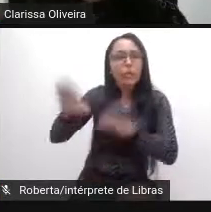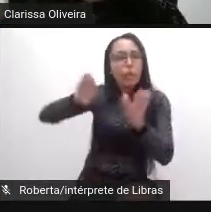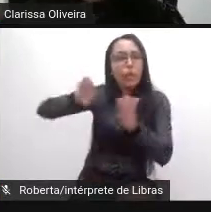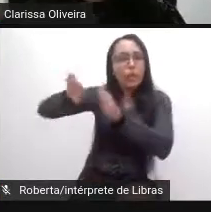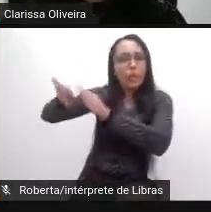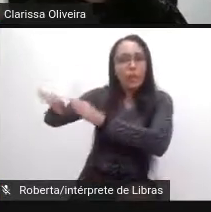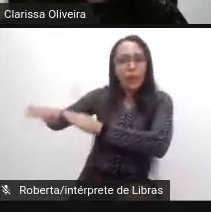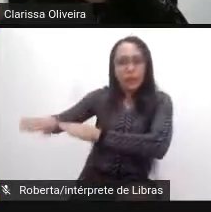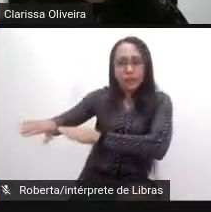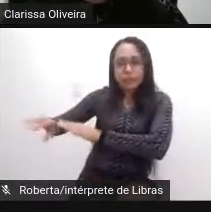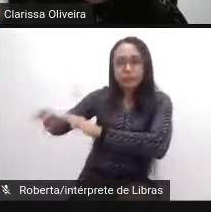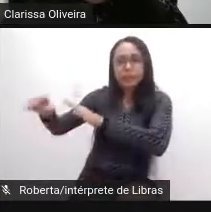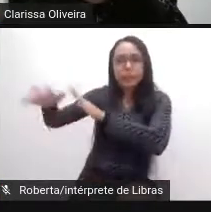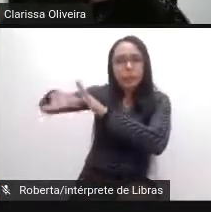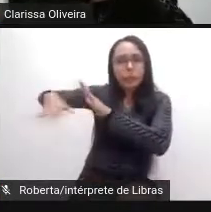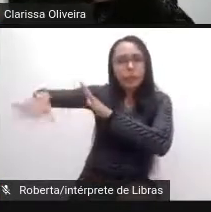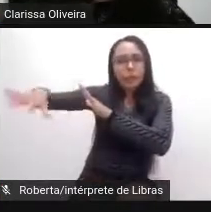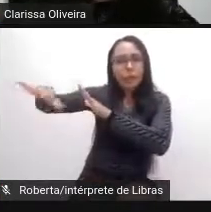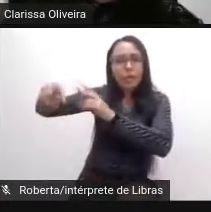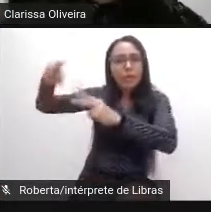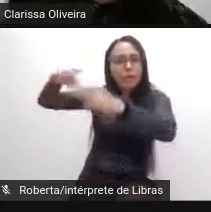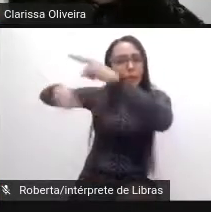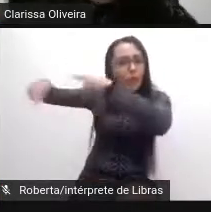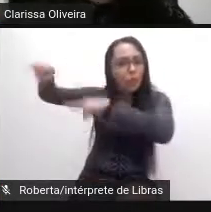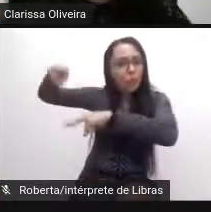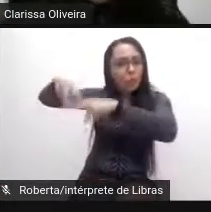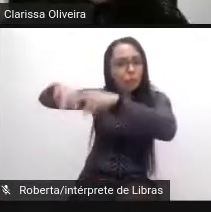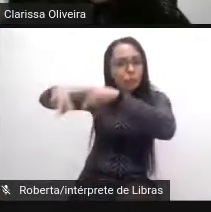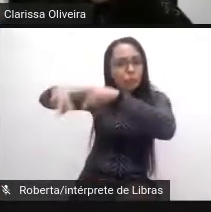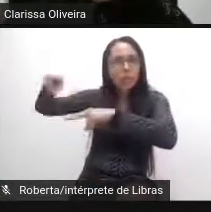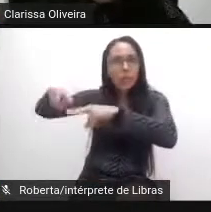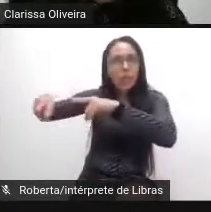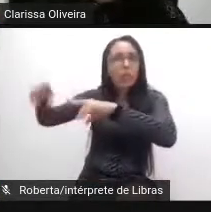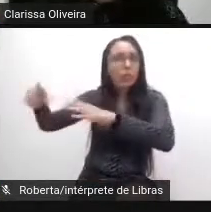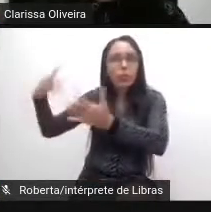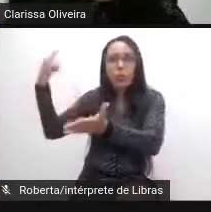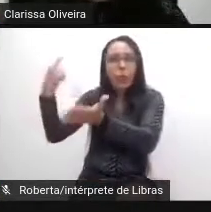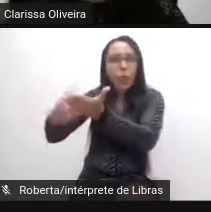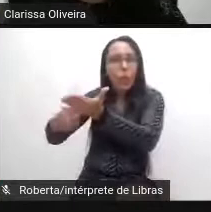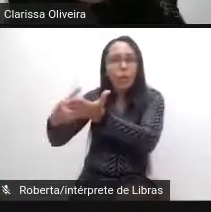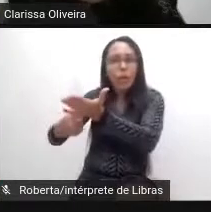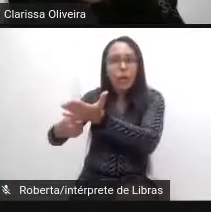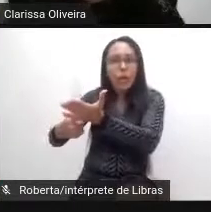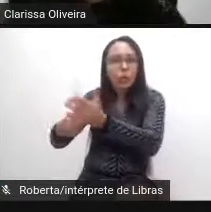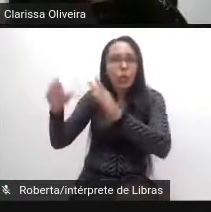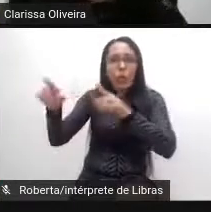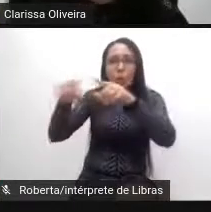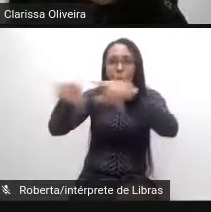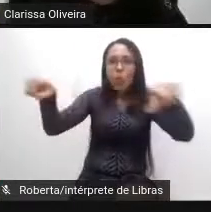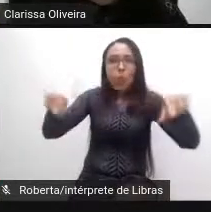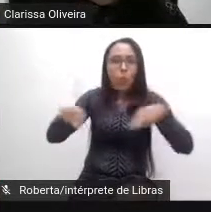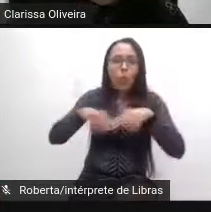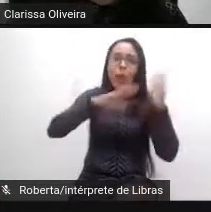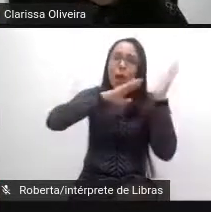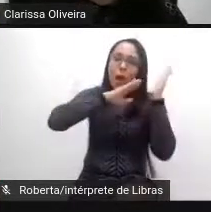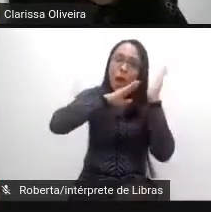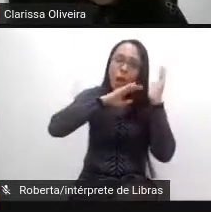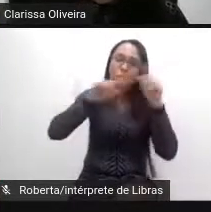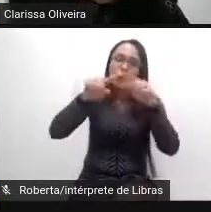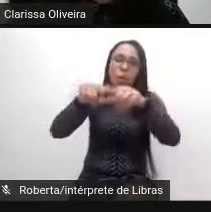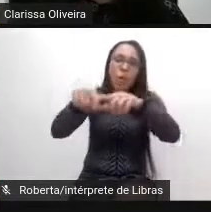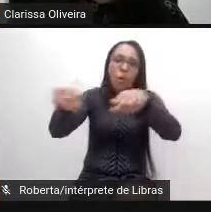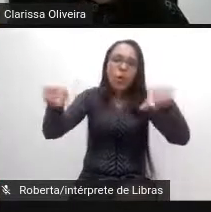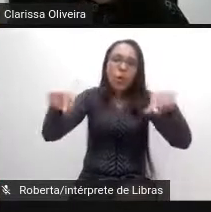num ambiente ventilado, que não esteja em contato direto com o seu quarto, com a sala. Deixe ela num cantinho reservado